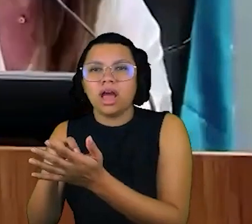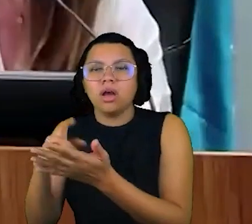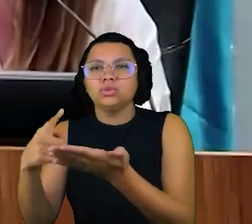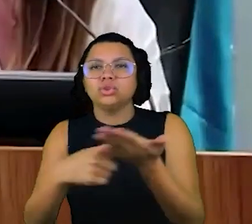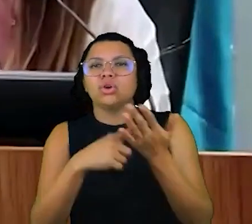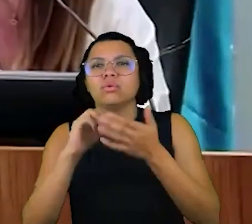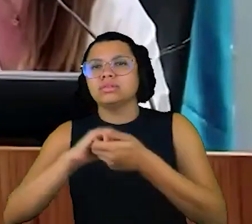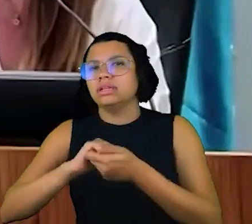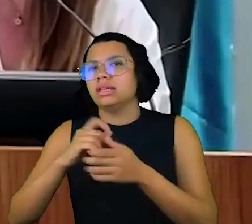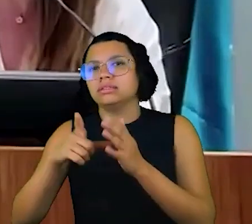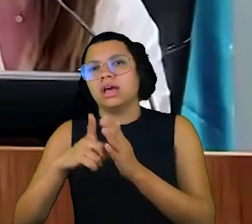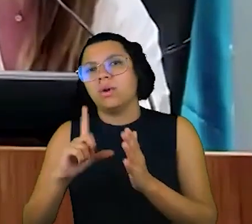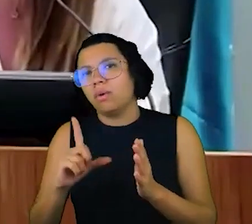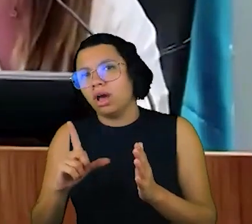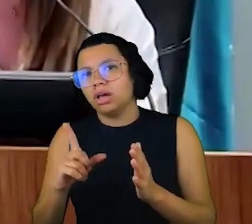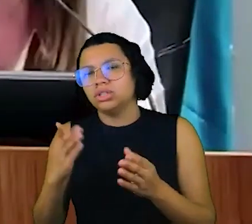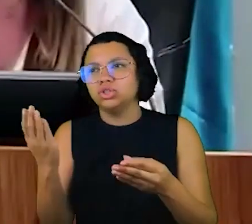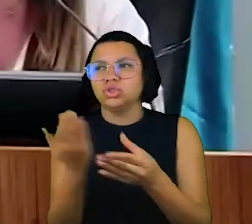centrais de conciliação